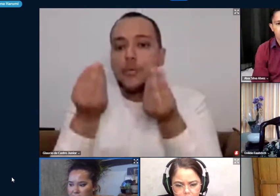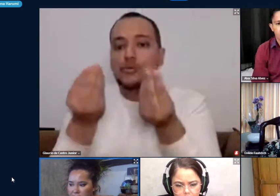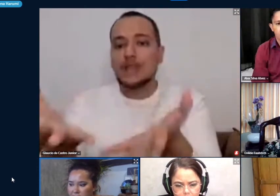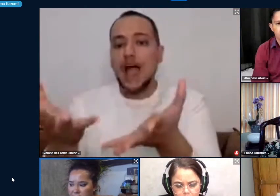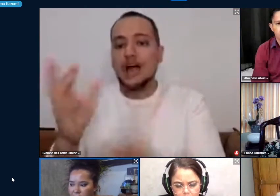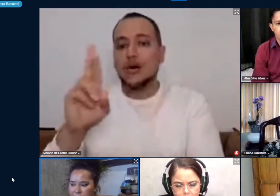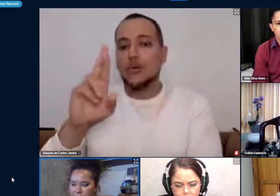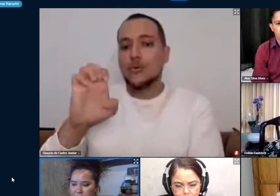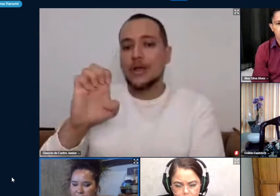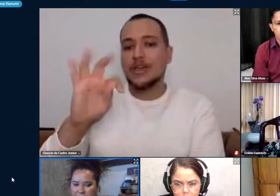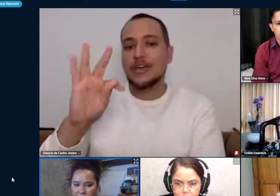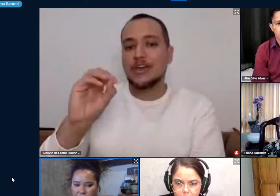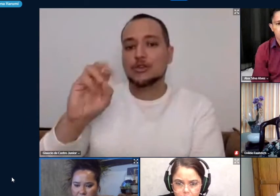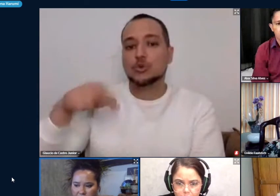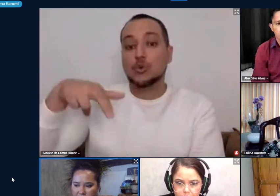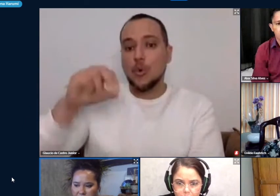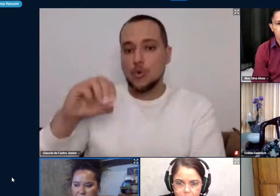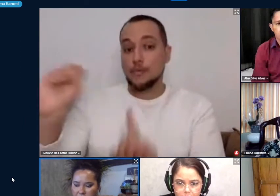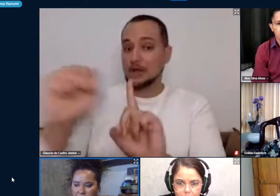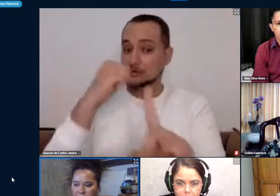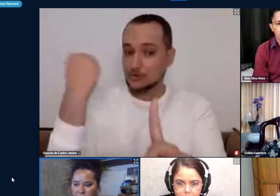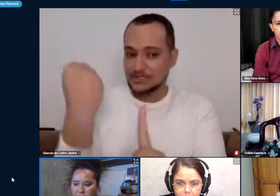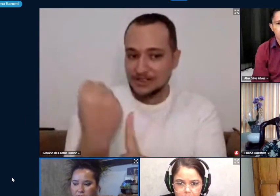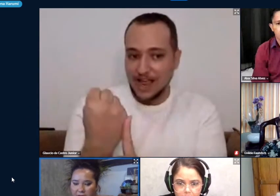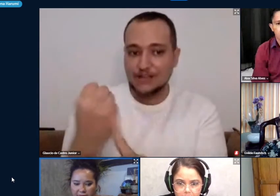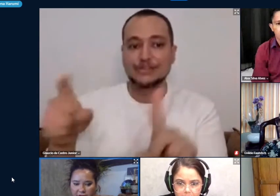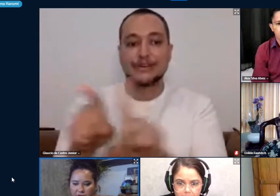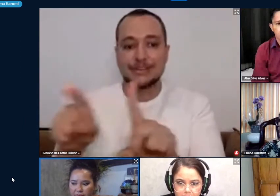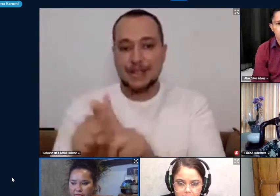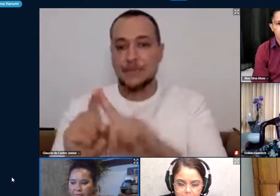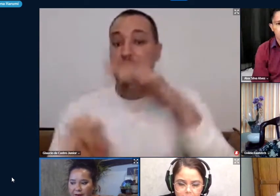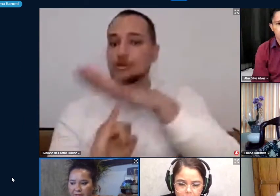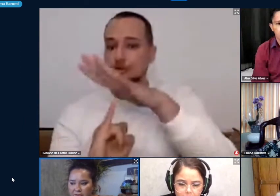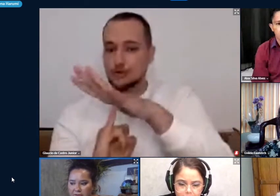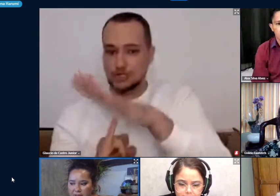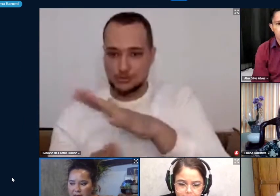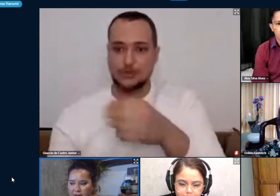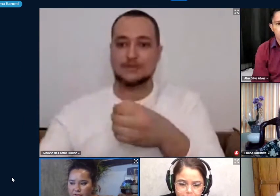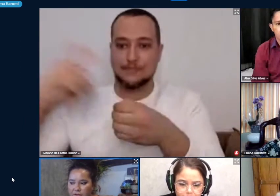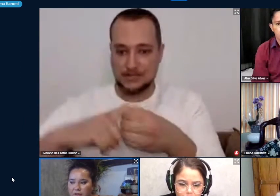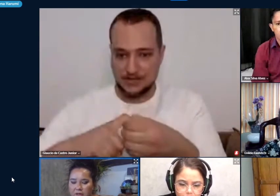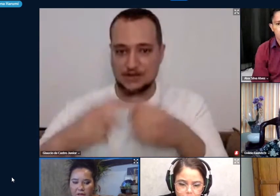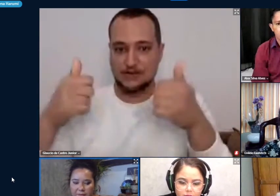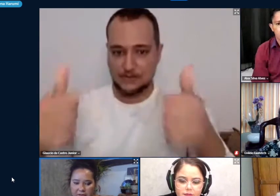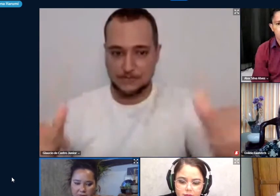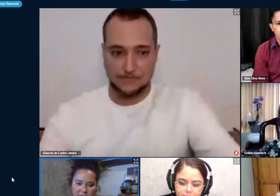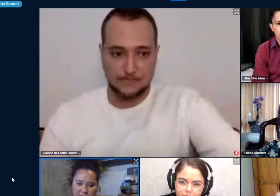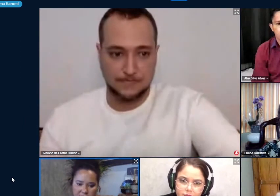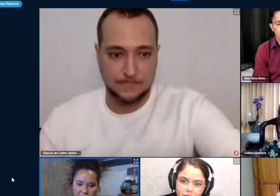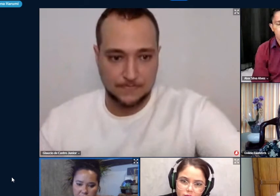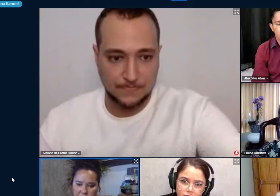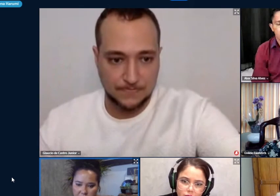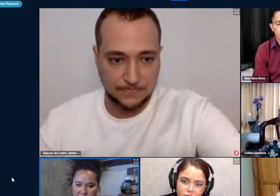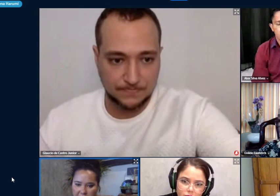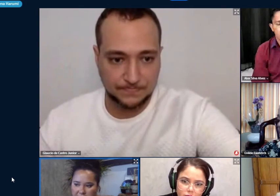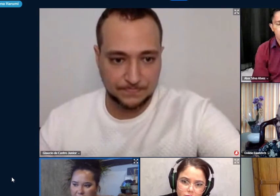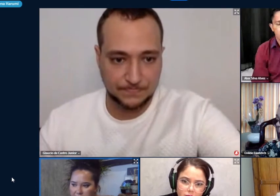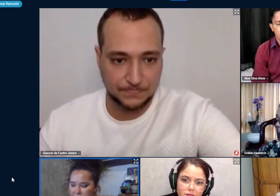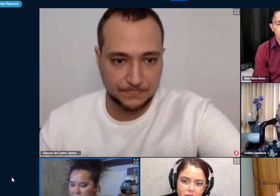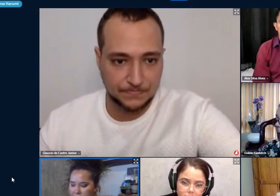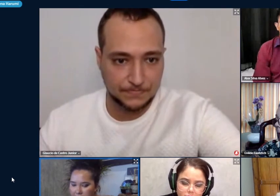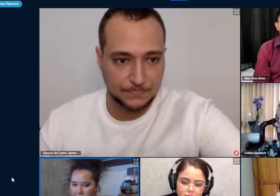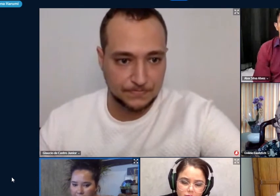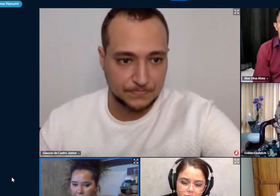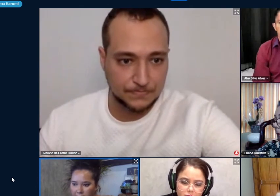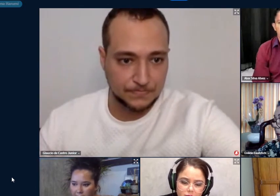outras contribuições científicas com retorno efetivo para a sociedade e para todas as instituições